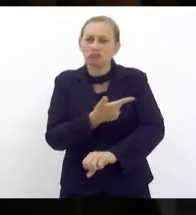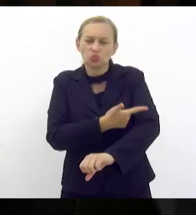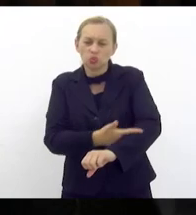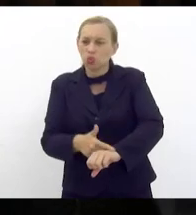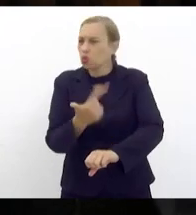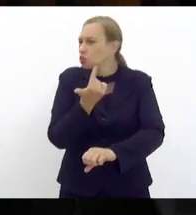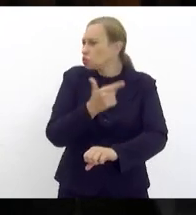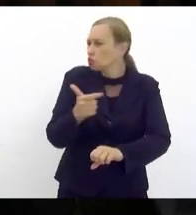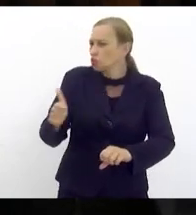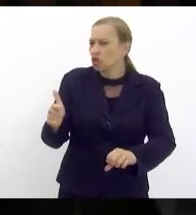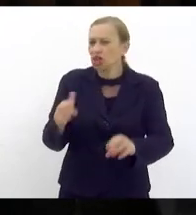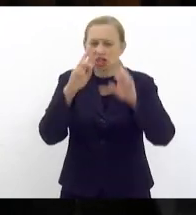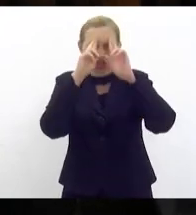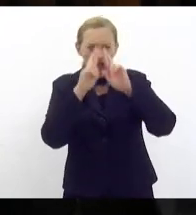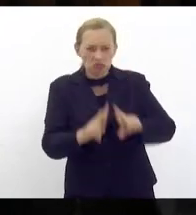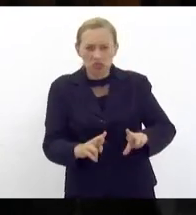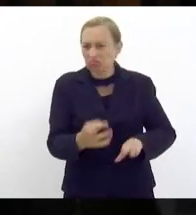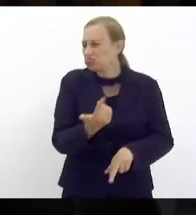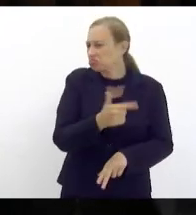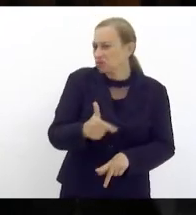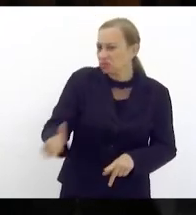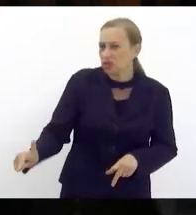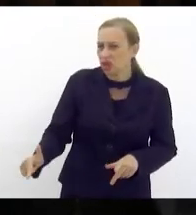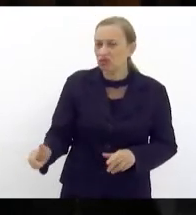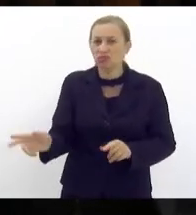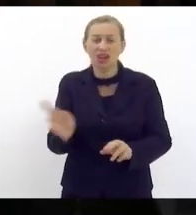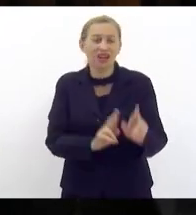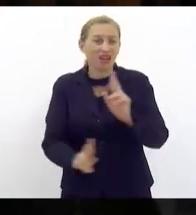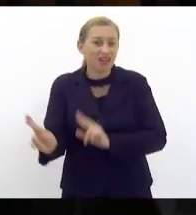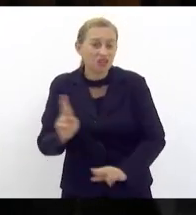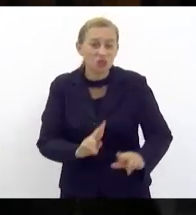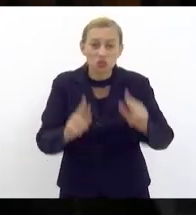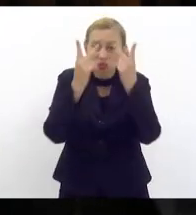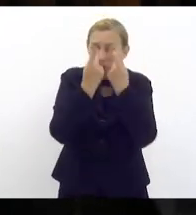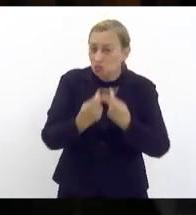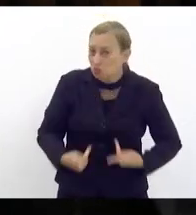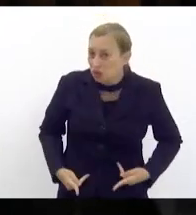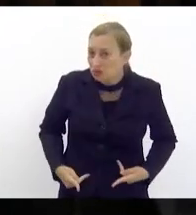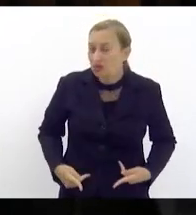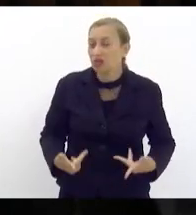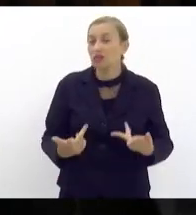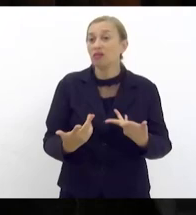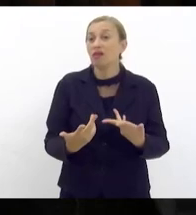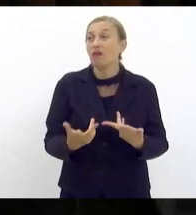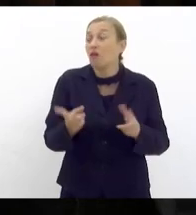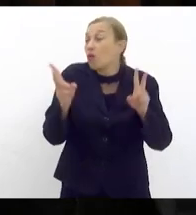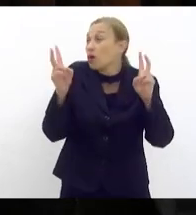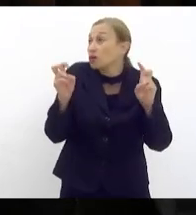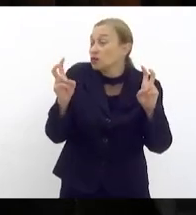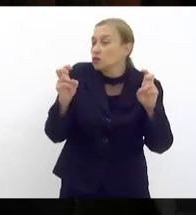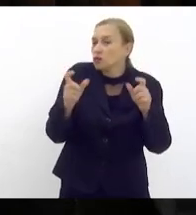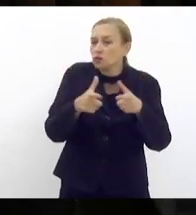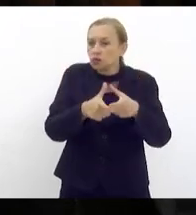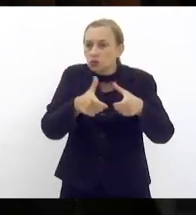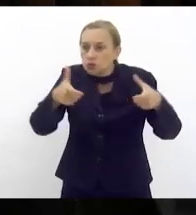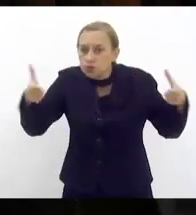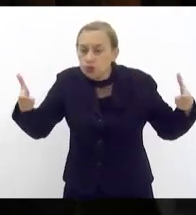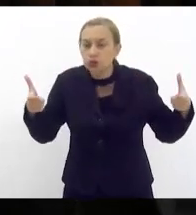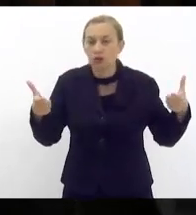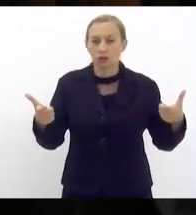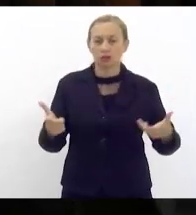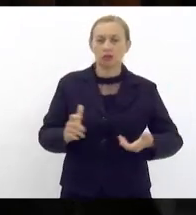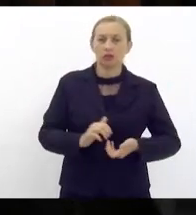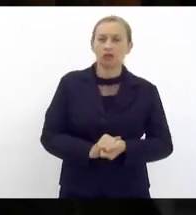de respeito de relações humanas é uma questão mais ampla